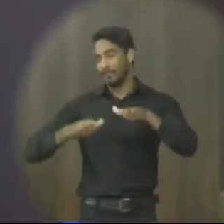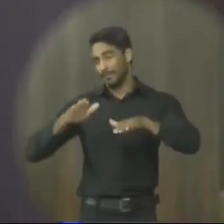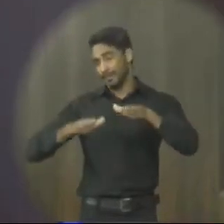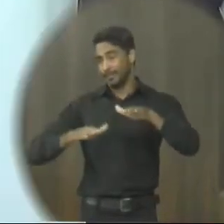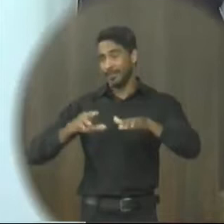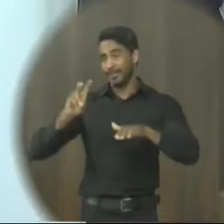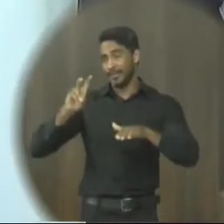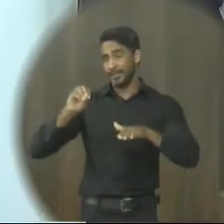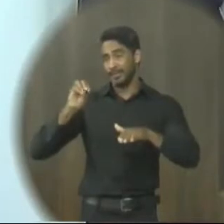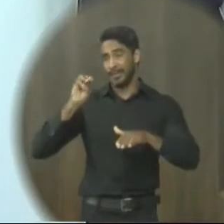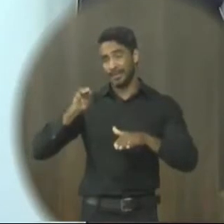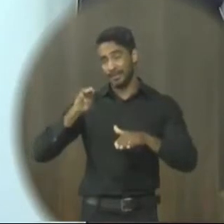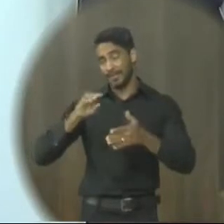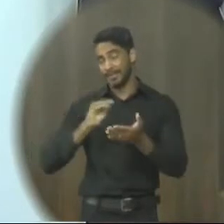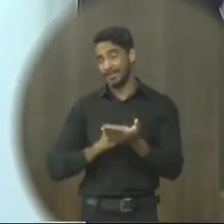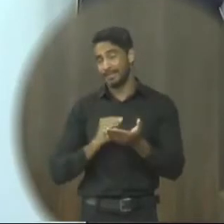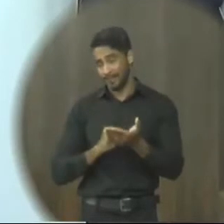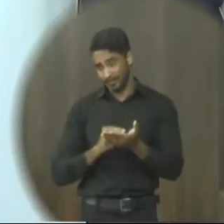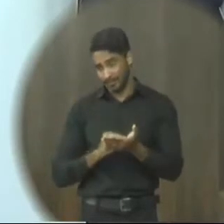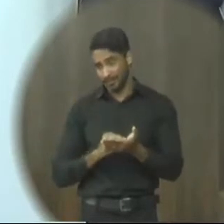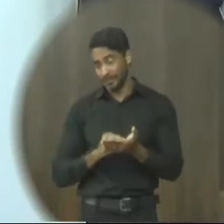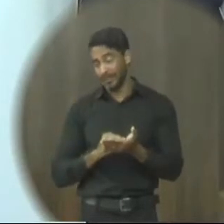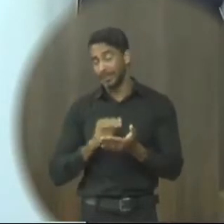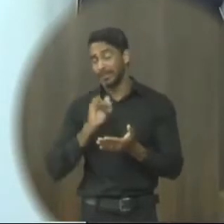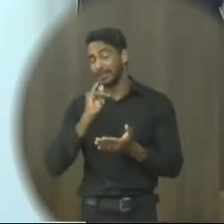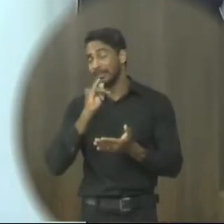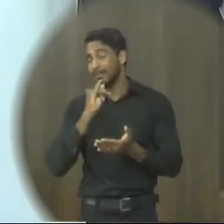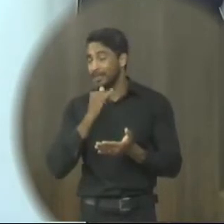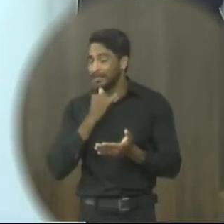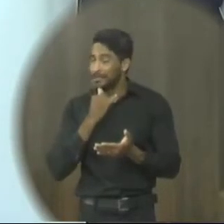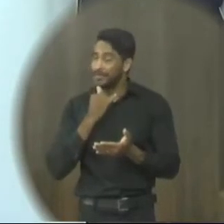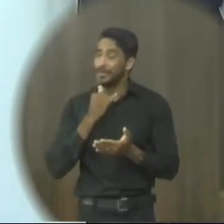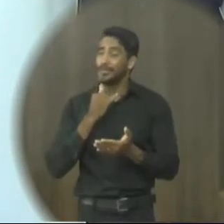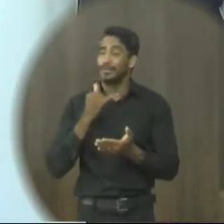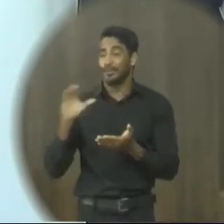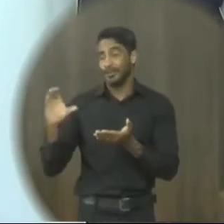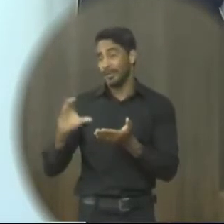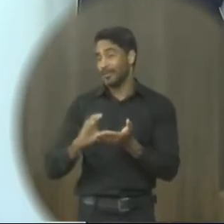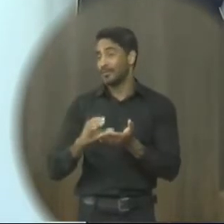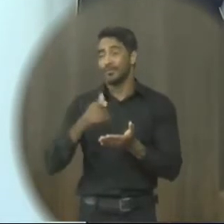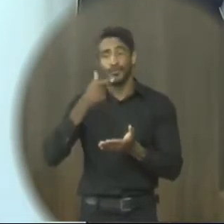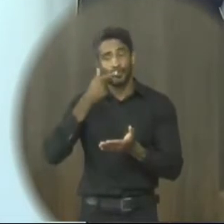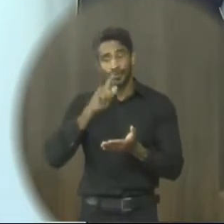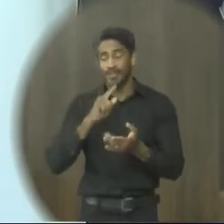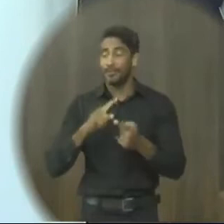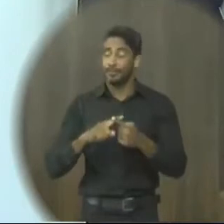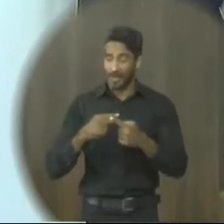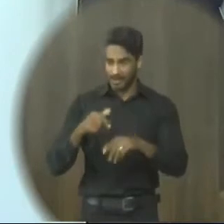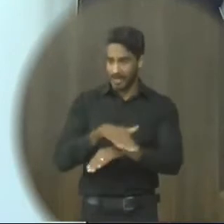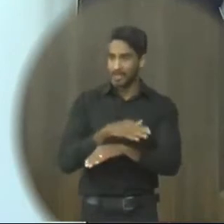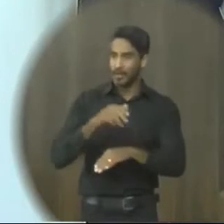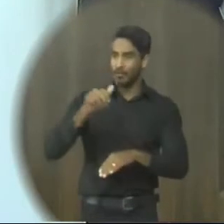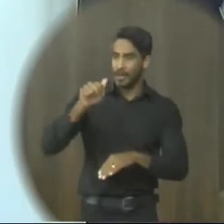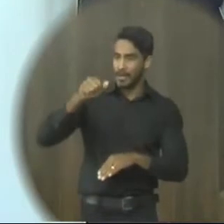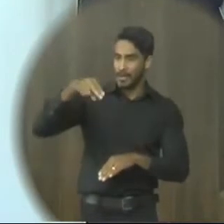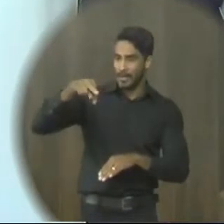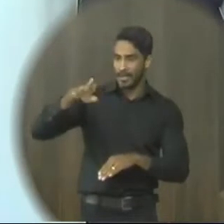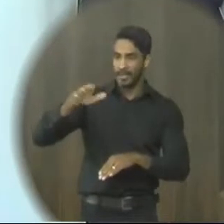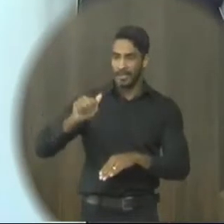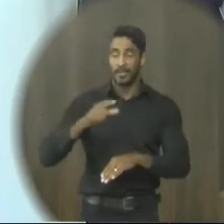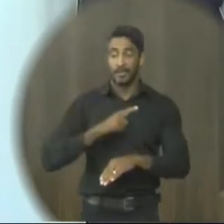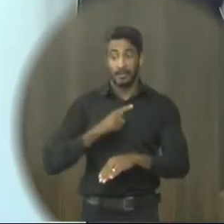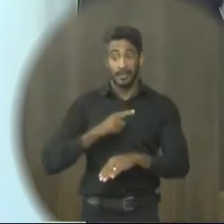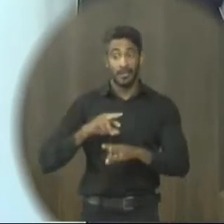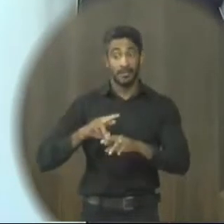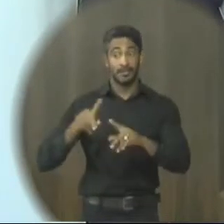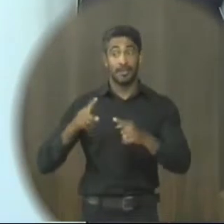E, infelizmente, a licitação ela não deu para contemplar toda a rua. Só que dessa rua Anitta, ela tem um caso diferente,